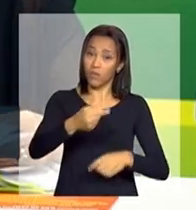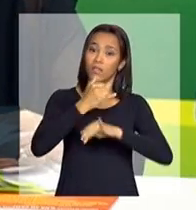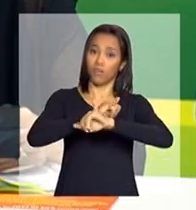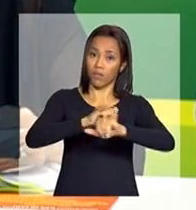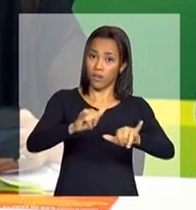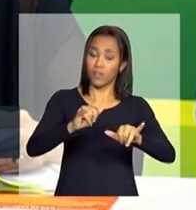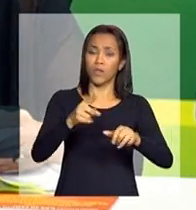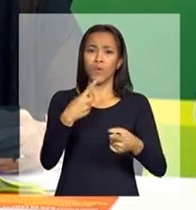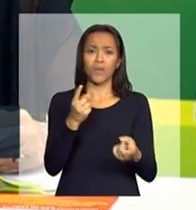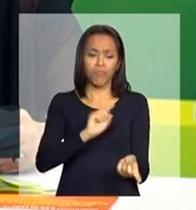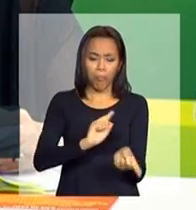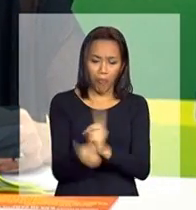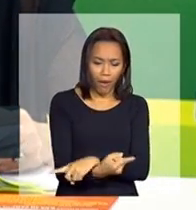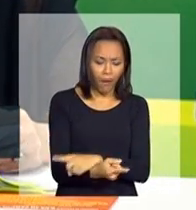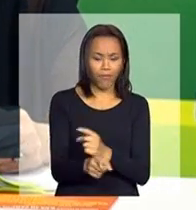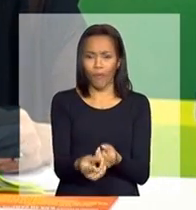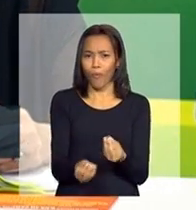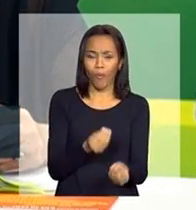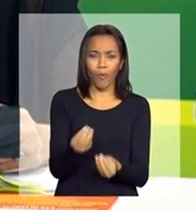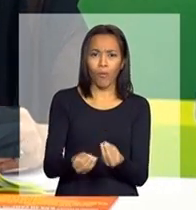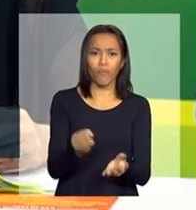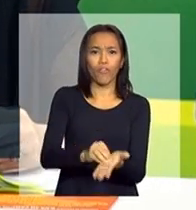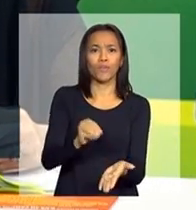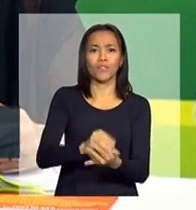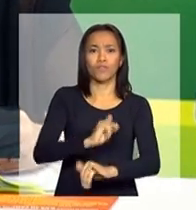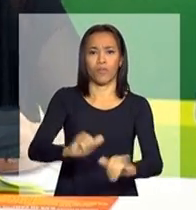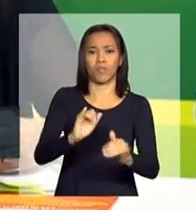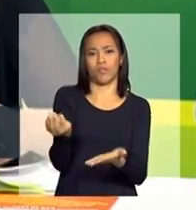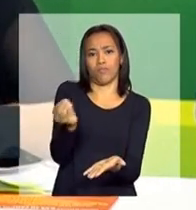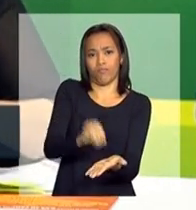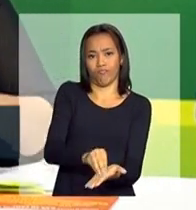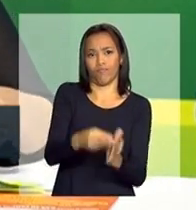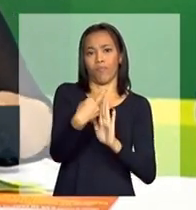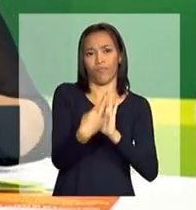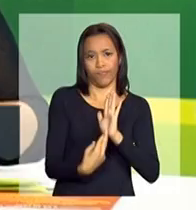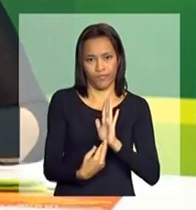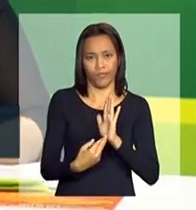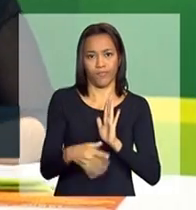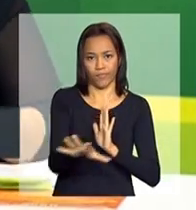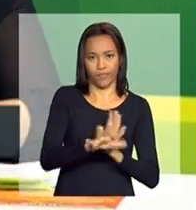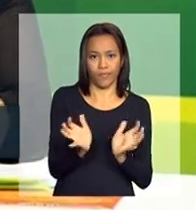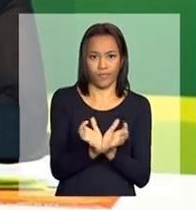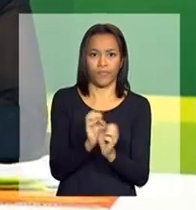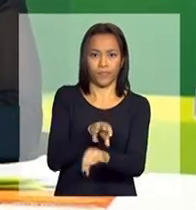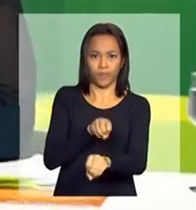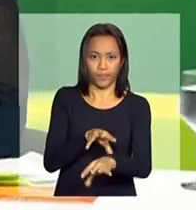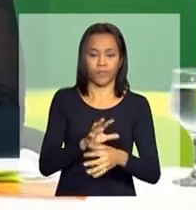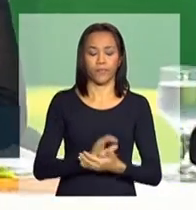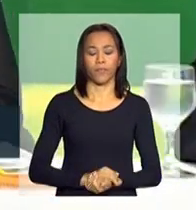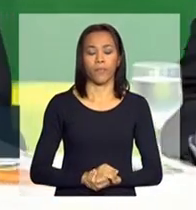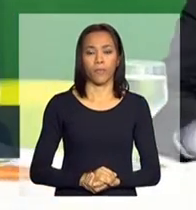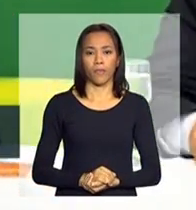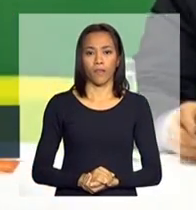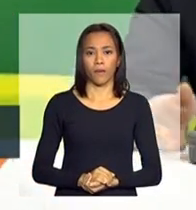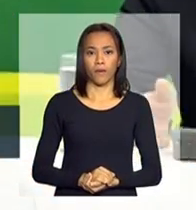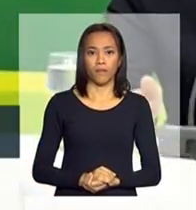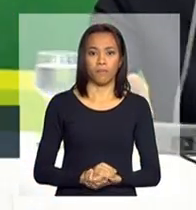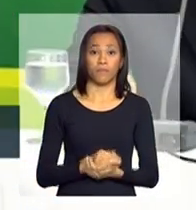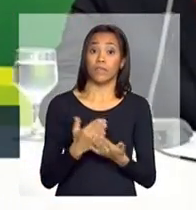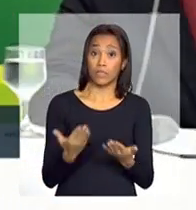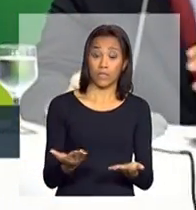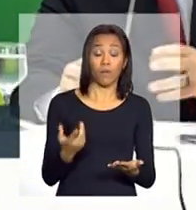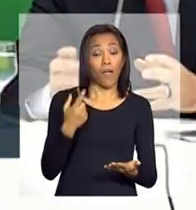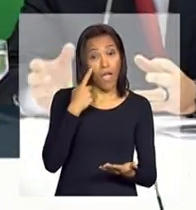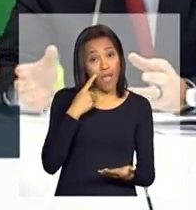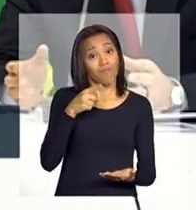e as distorções que nós temos na construção dos indicadores bom deixa eu então análise é